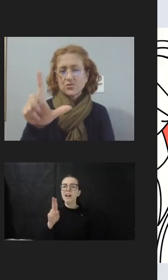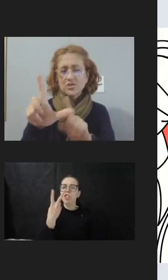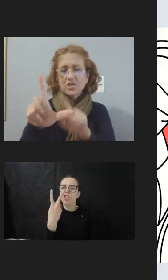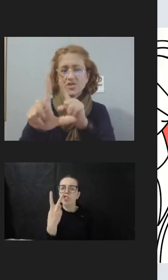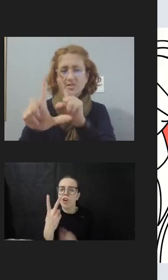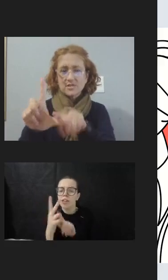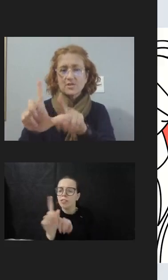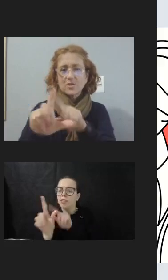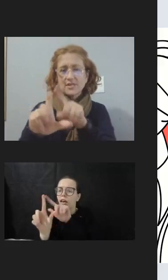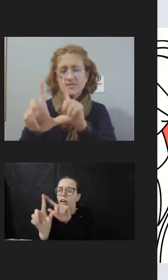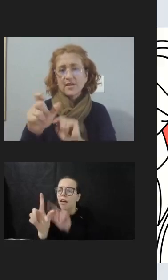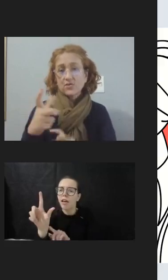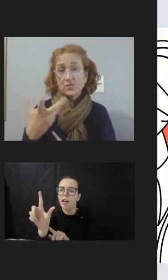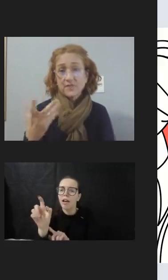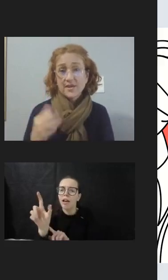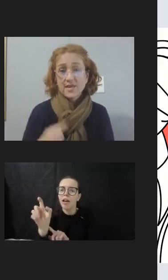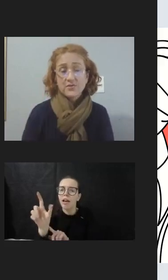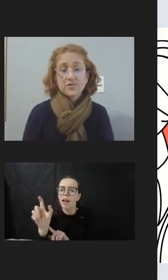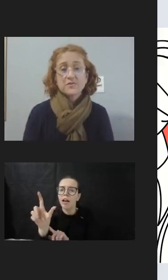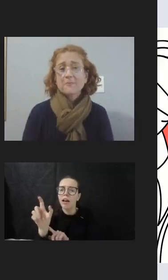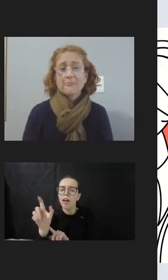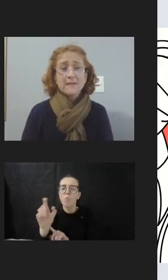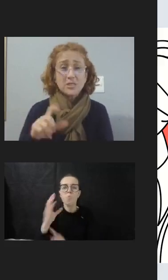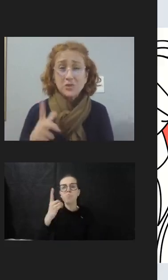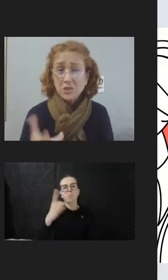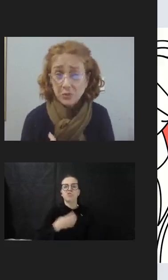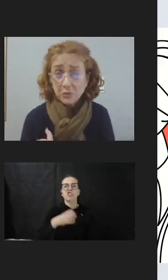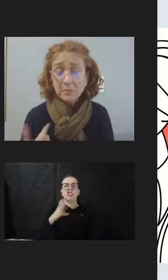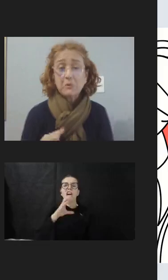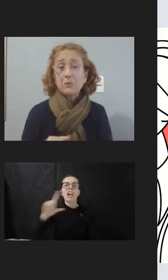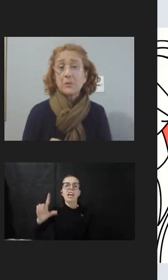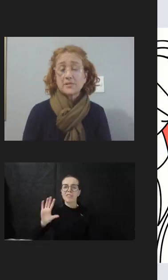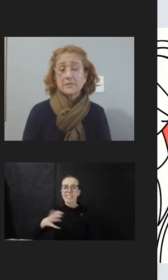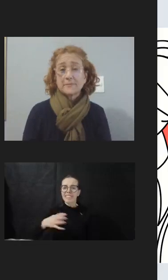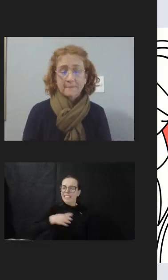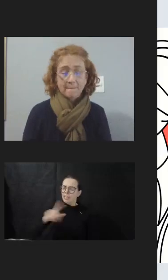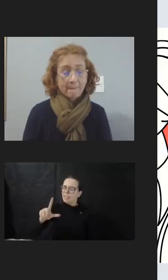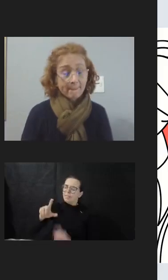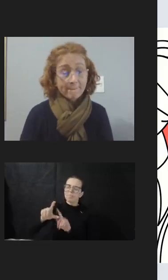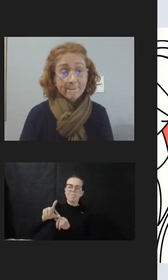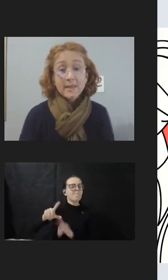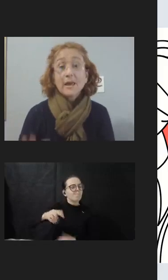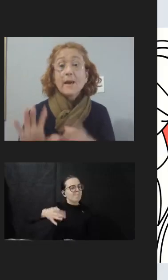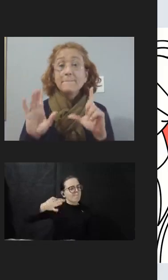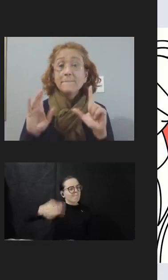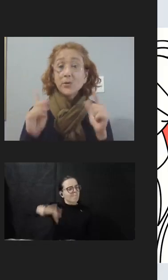esses dois dedinhos assim, um classificador diferente. Sentiu alguma coisa?